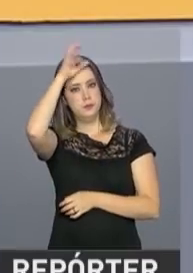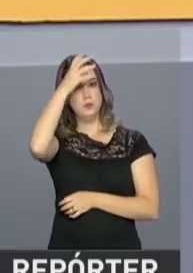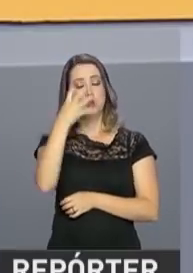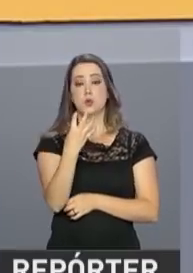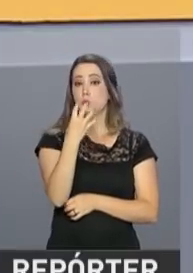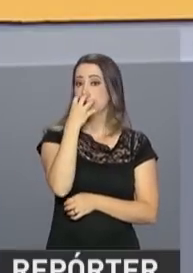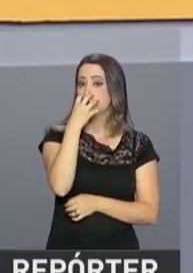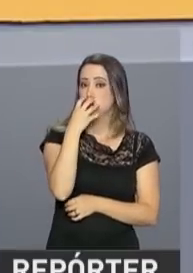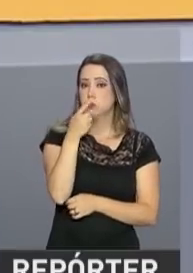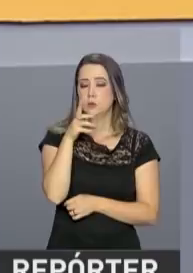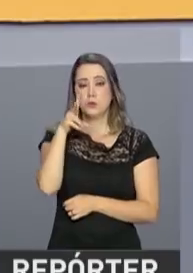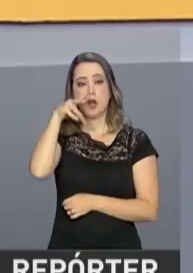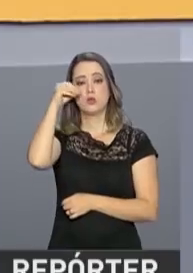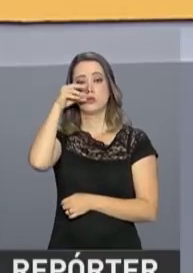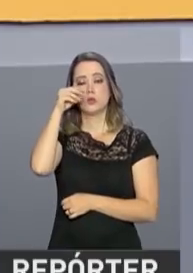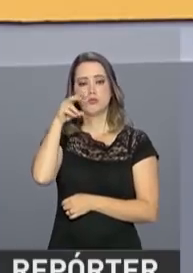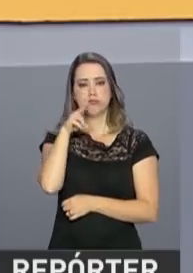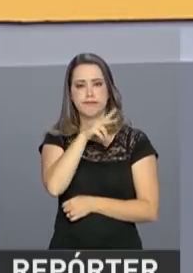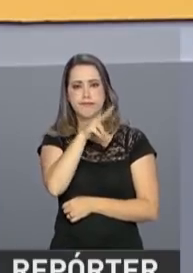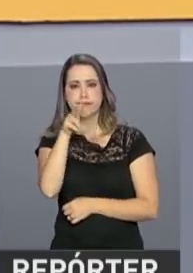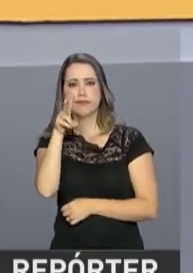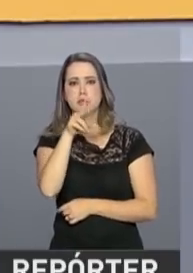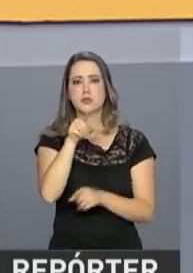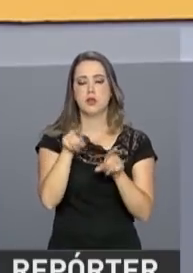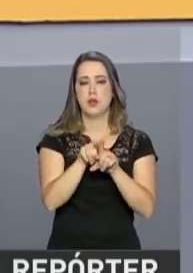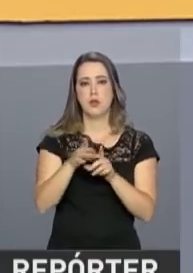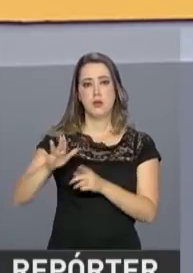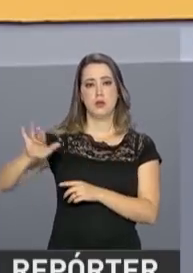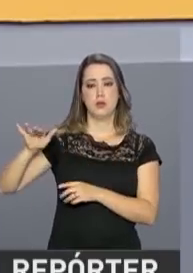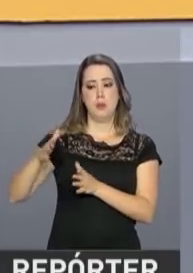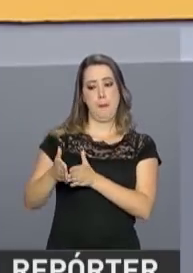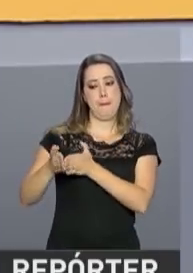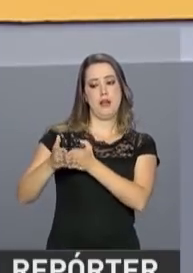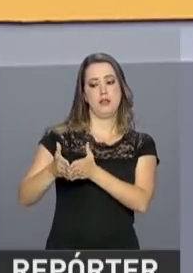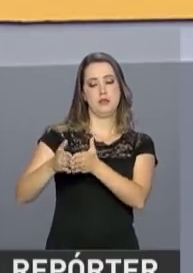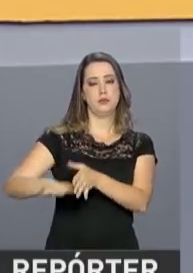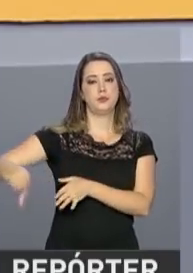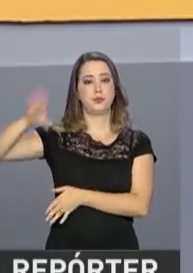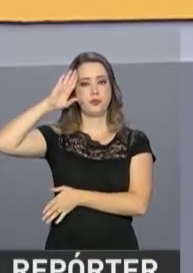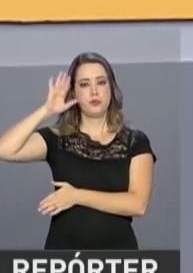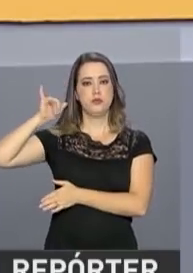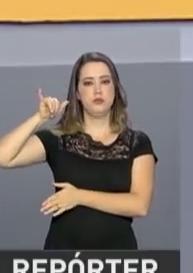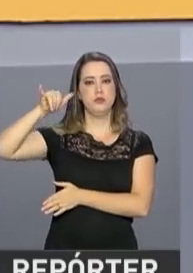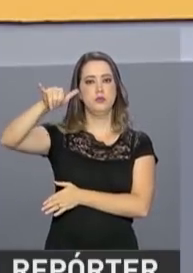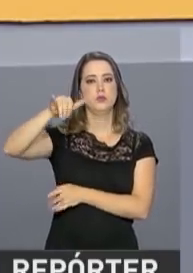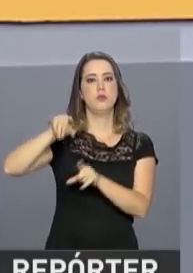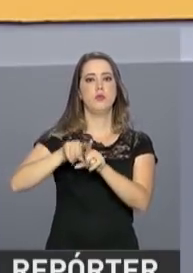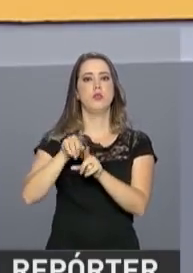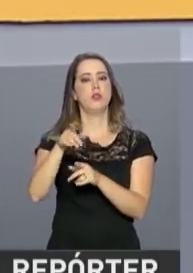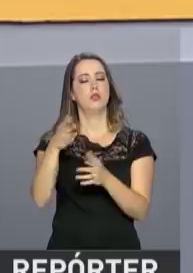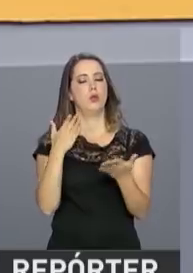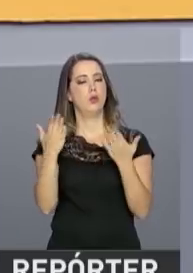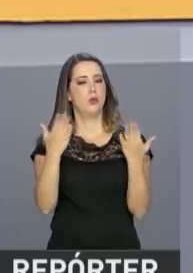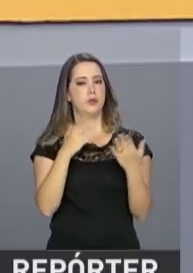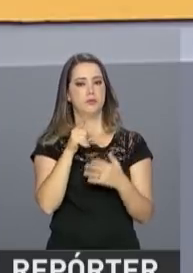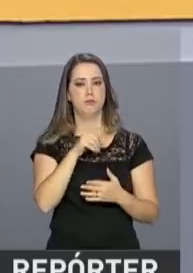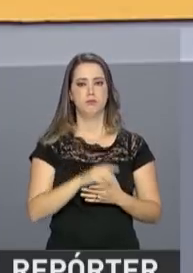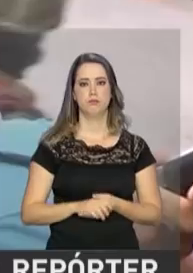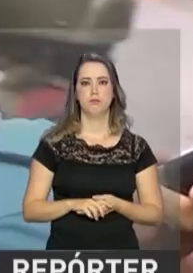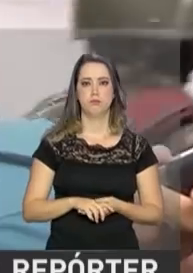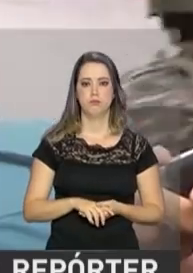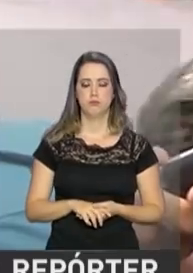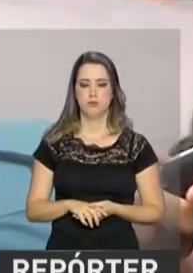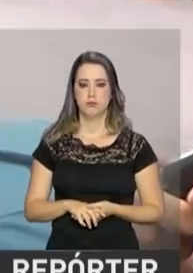farejadores marinha e aeronáutica o porta voz do comando militar do leste fez um balanço da operação